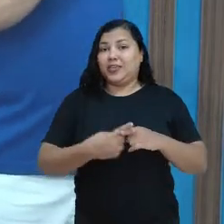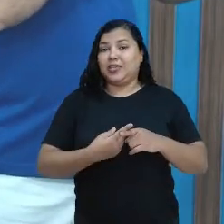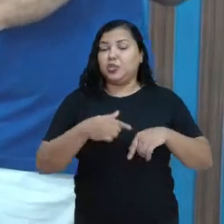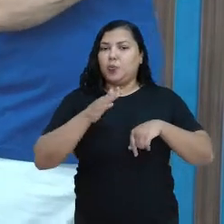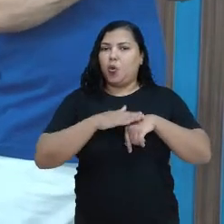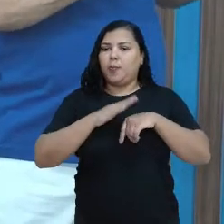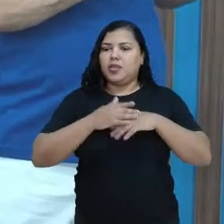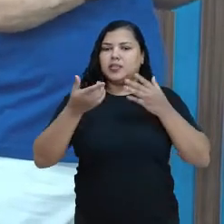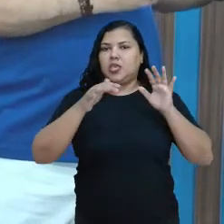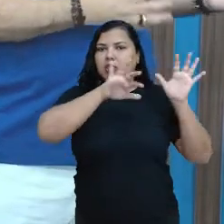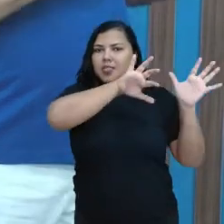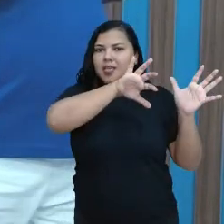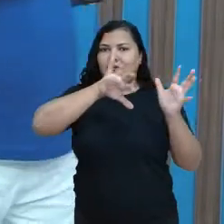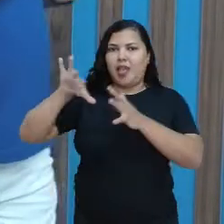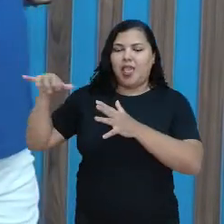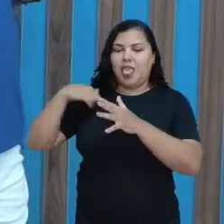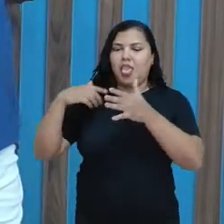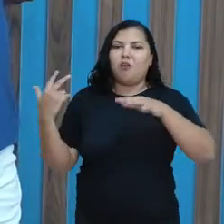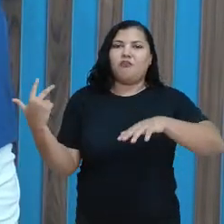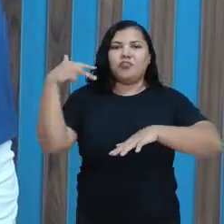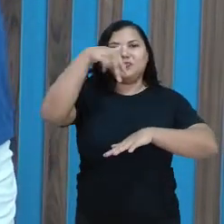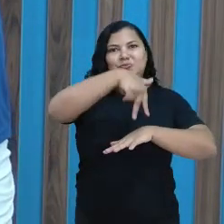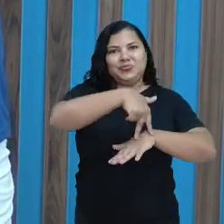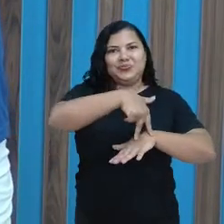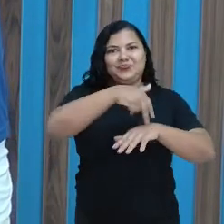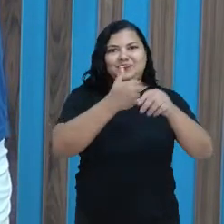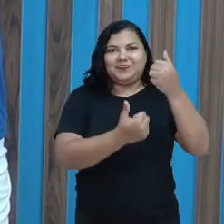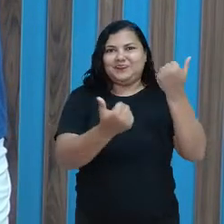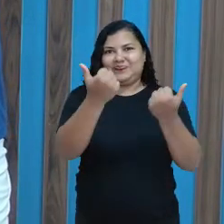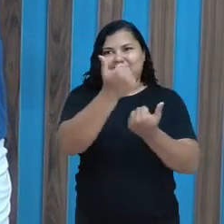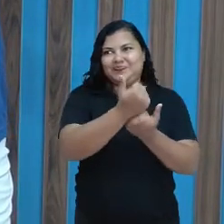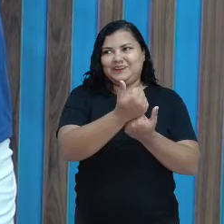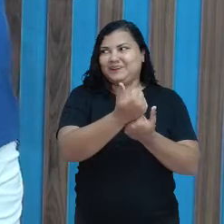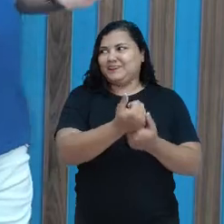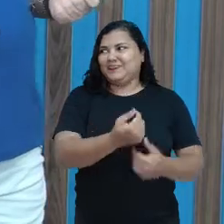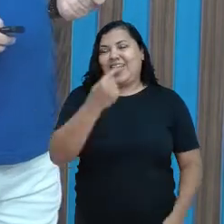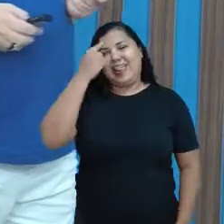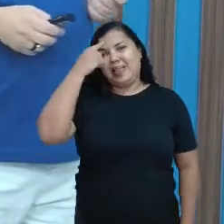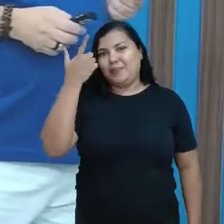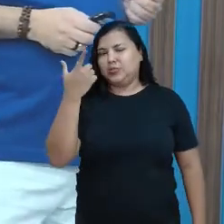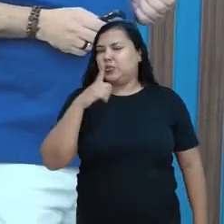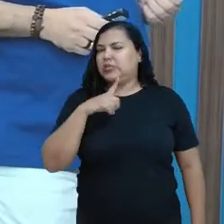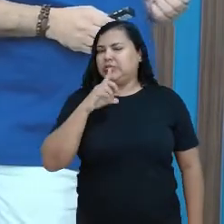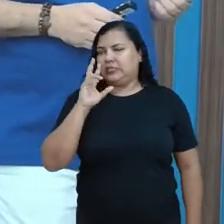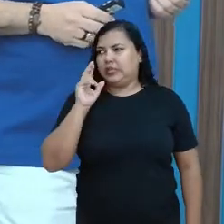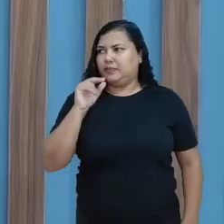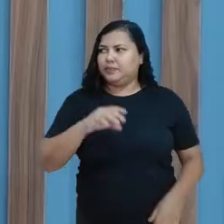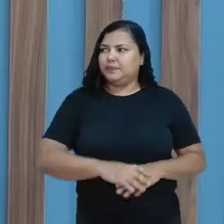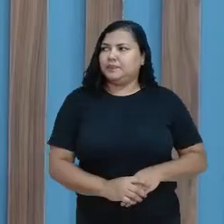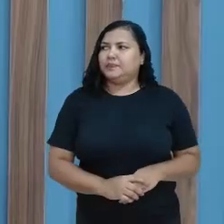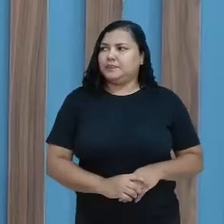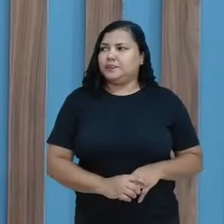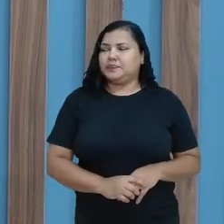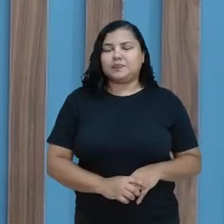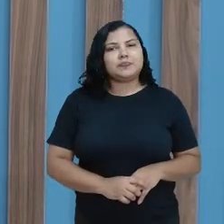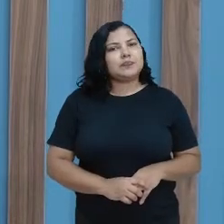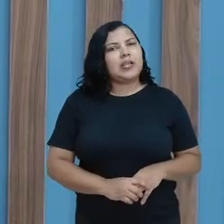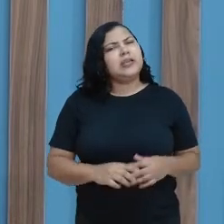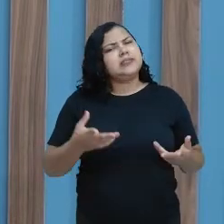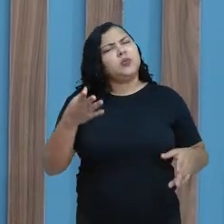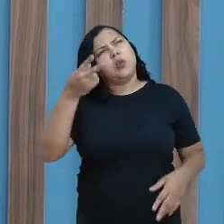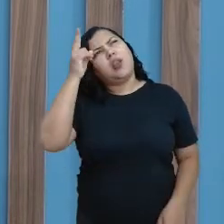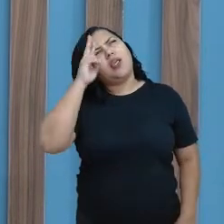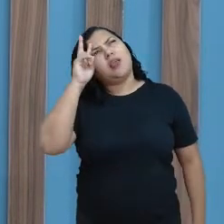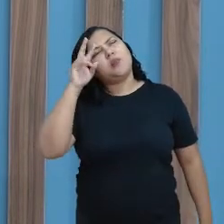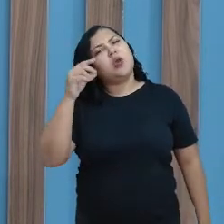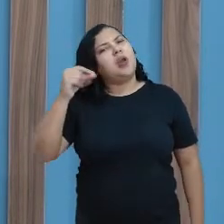quando afastar de meu pai, quem vai assumir? Eu. Então existia essa questão, né? E se não me falha a memória,